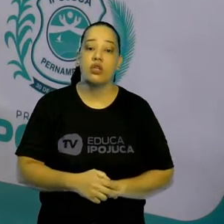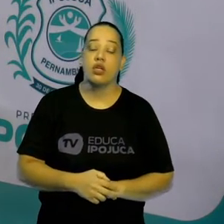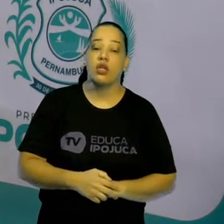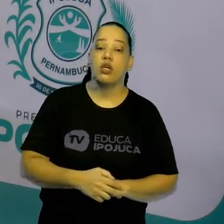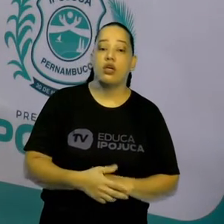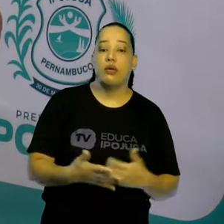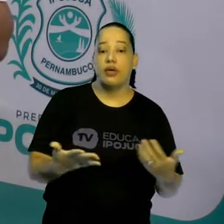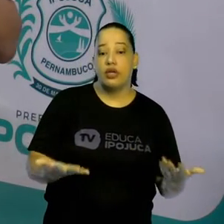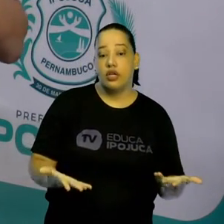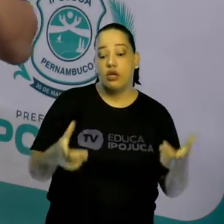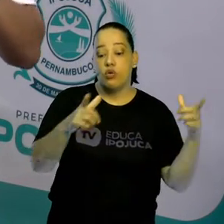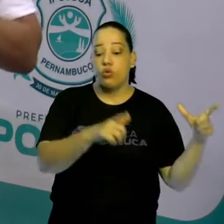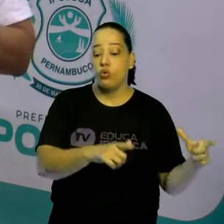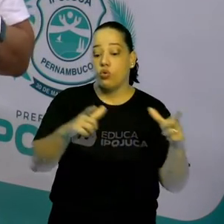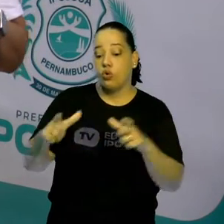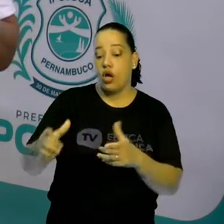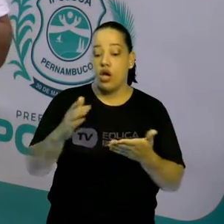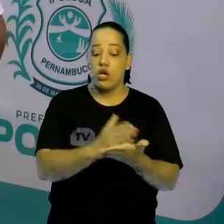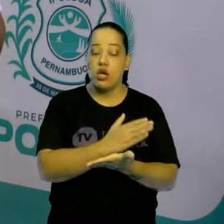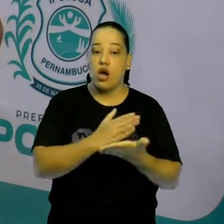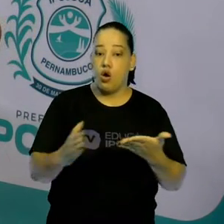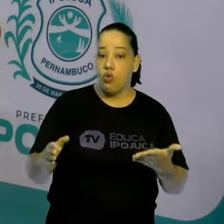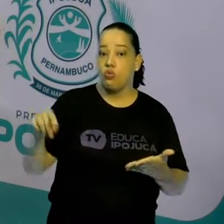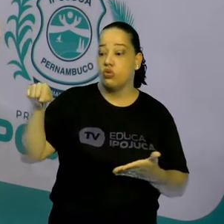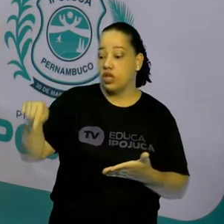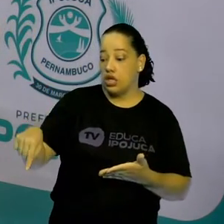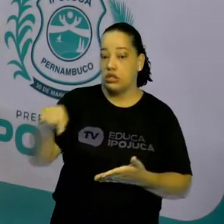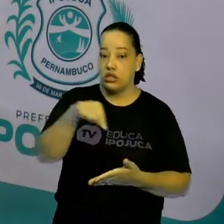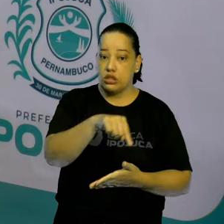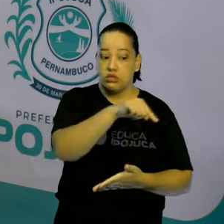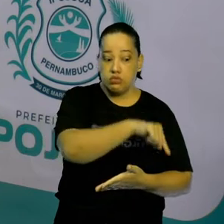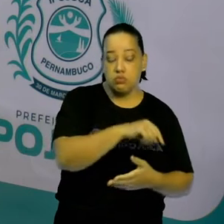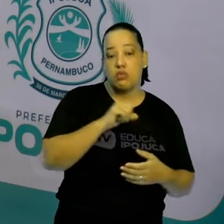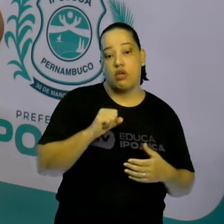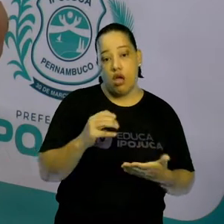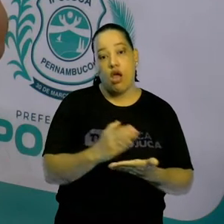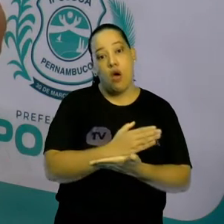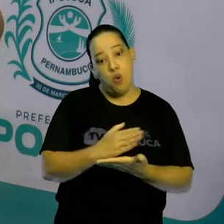conseguir operar em alguns lugares, além do custo dela ser alto.